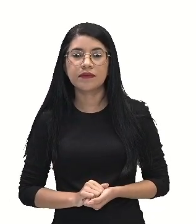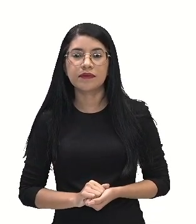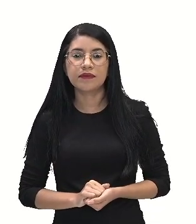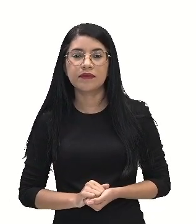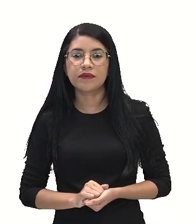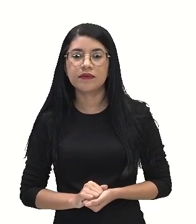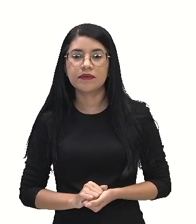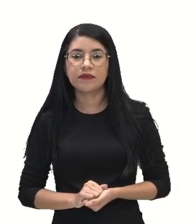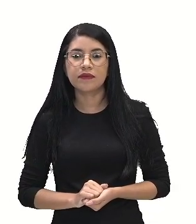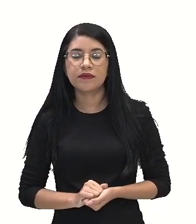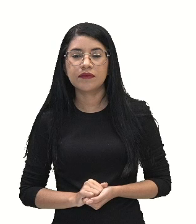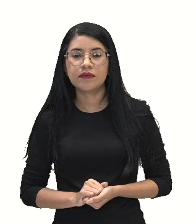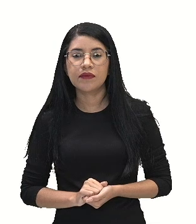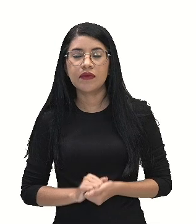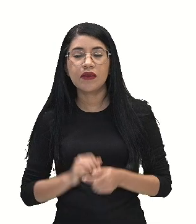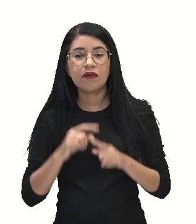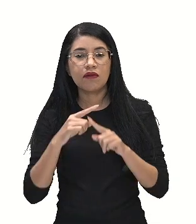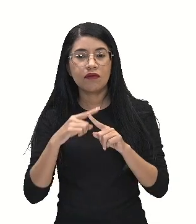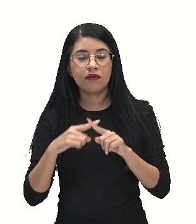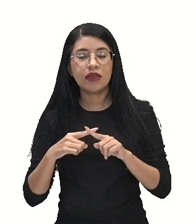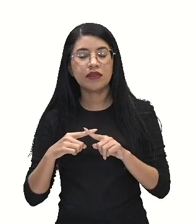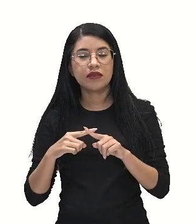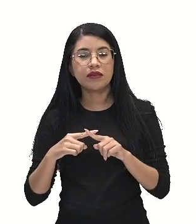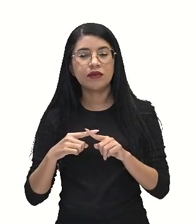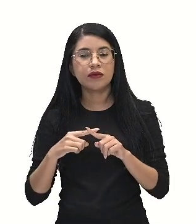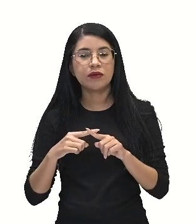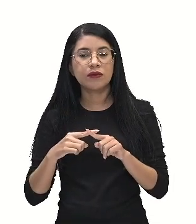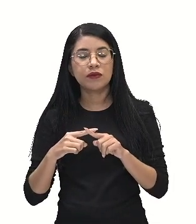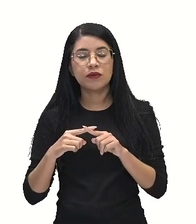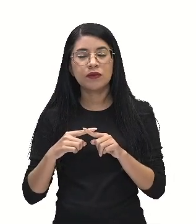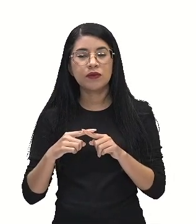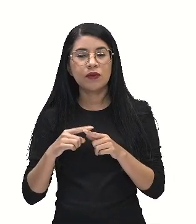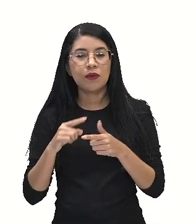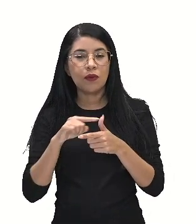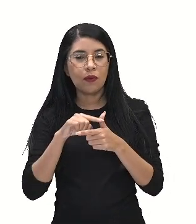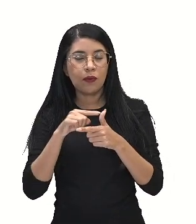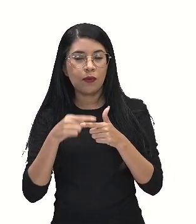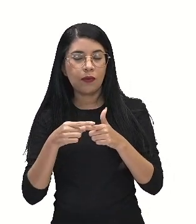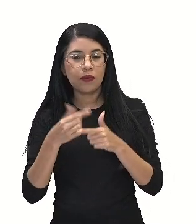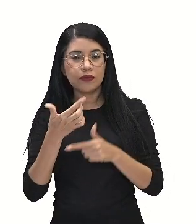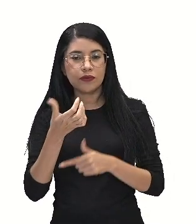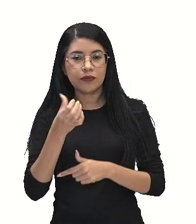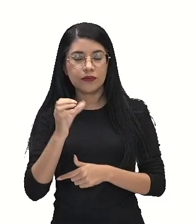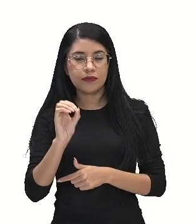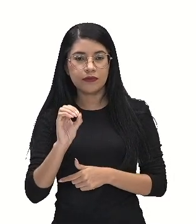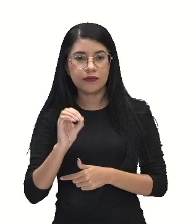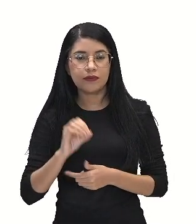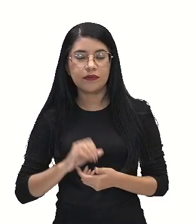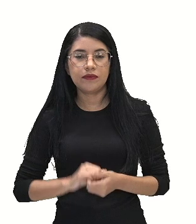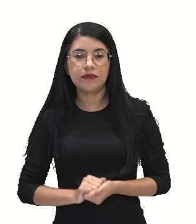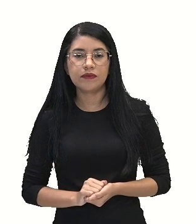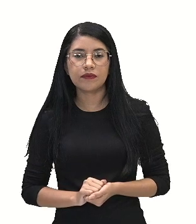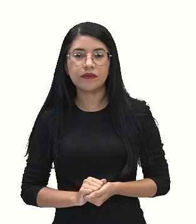320 vezes o cosseno de 60 graus.